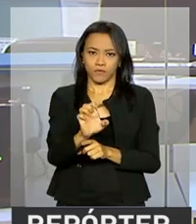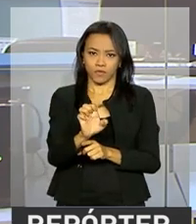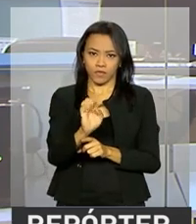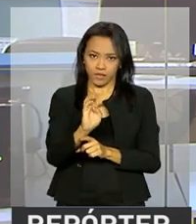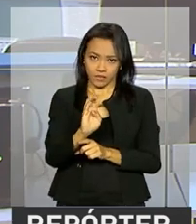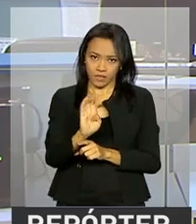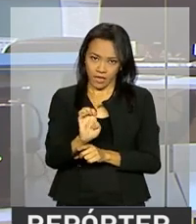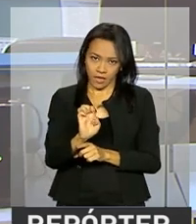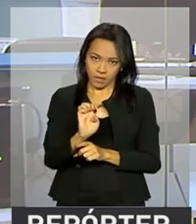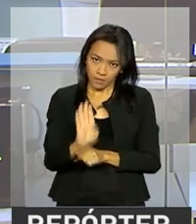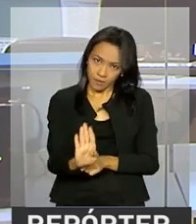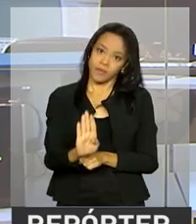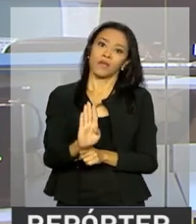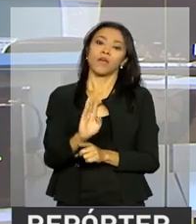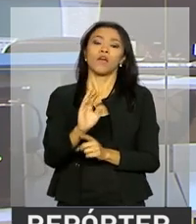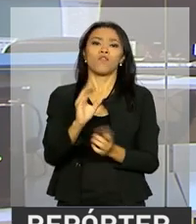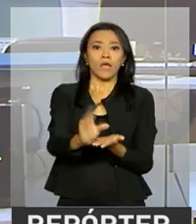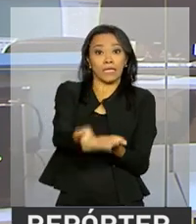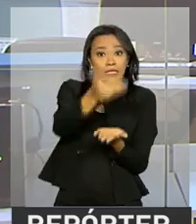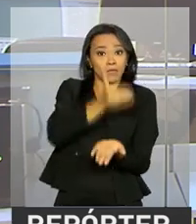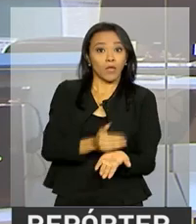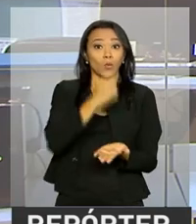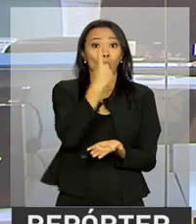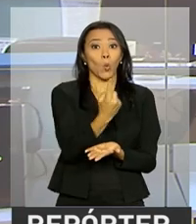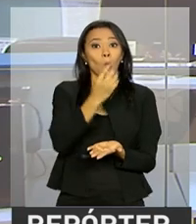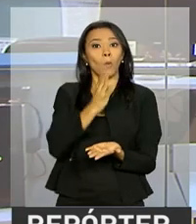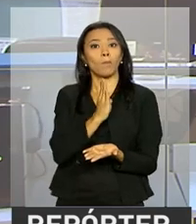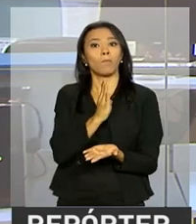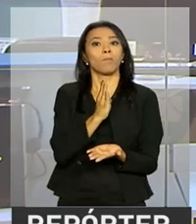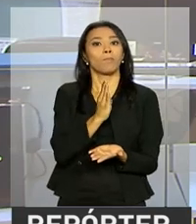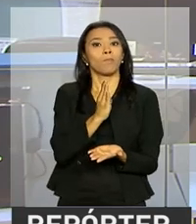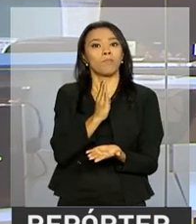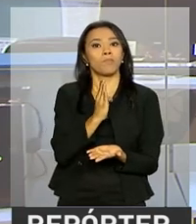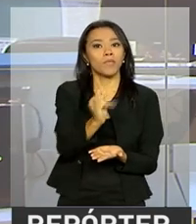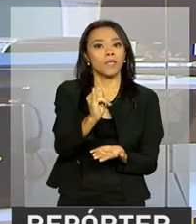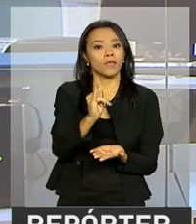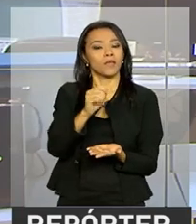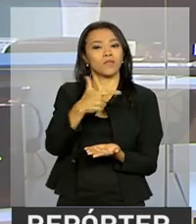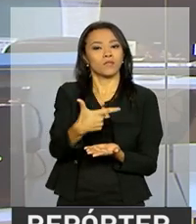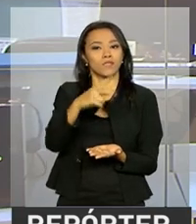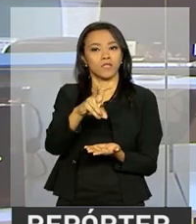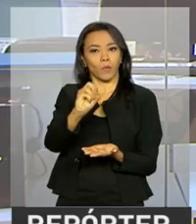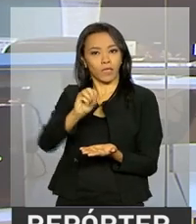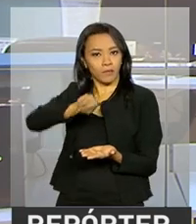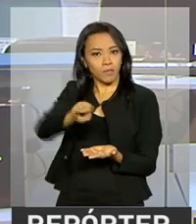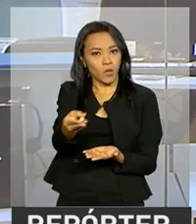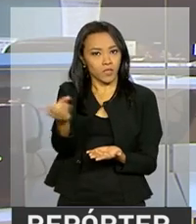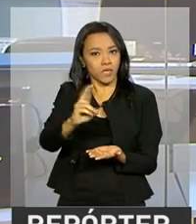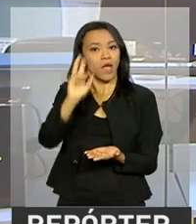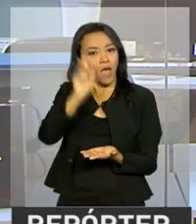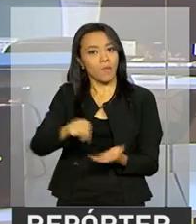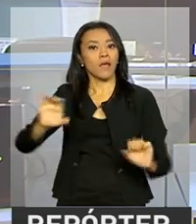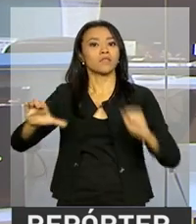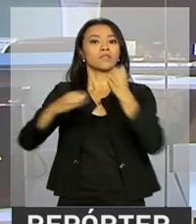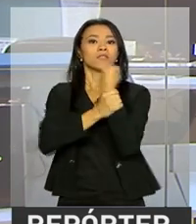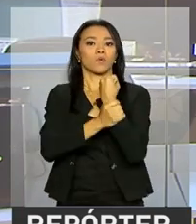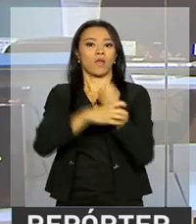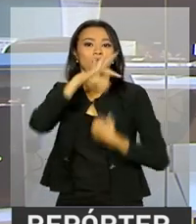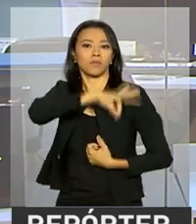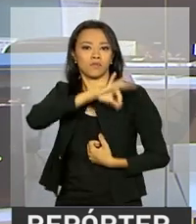o valor de R bilhão 250 milhões deais é para garantir o pagamento do piso salarial dos